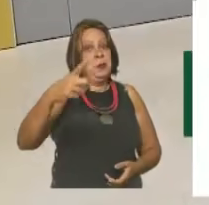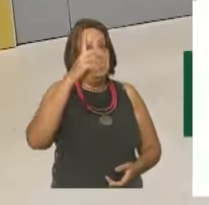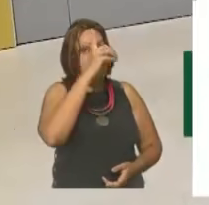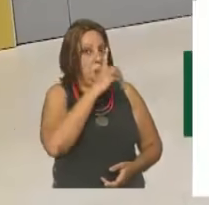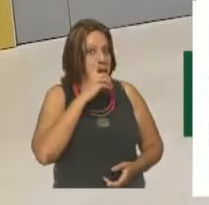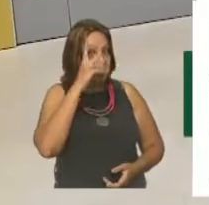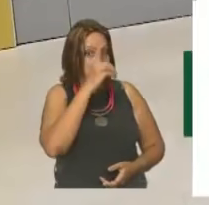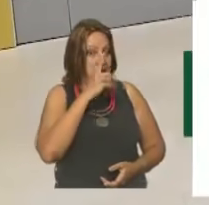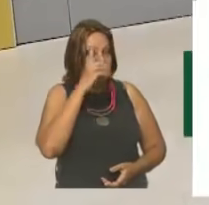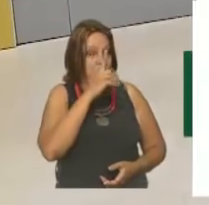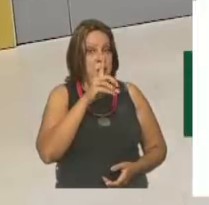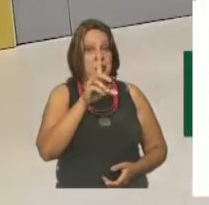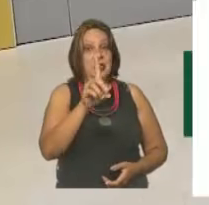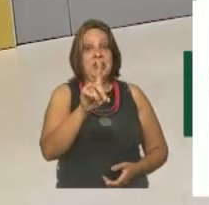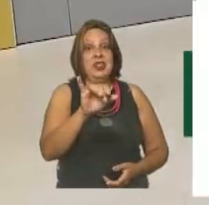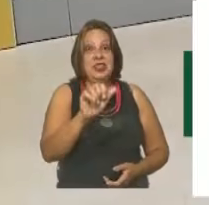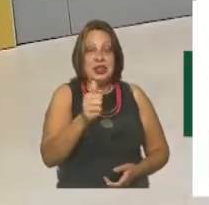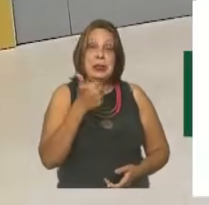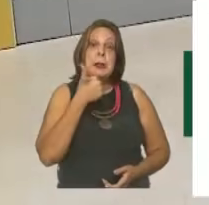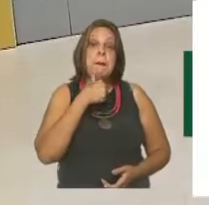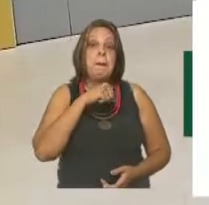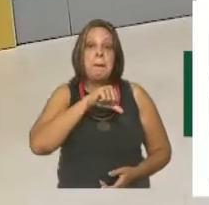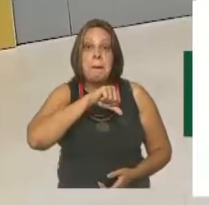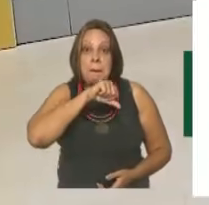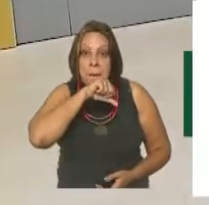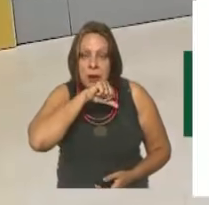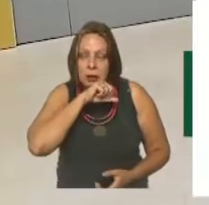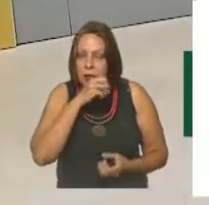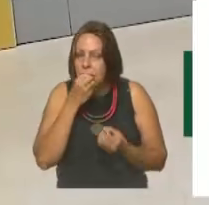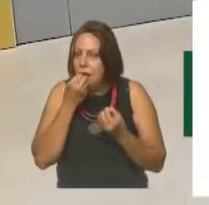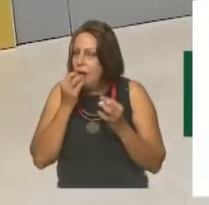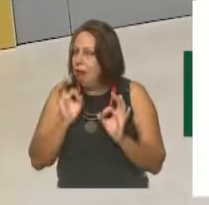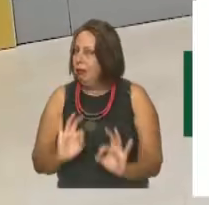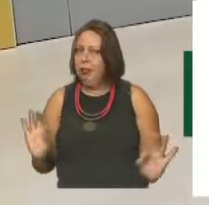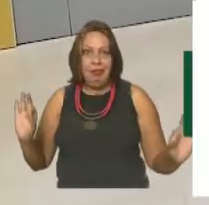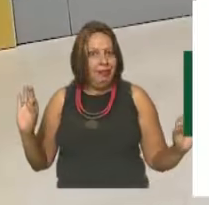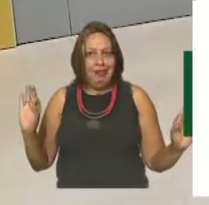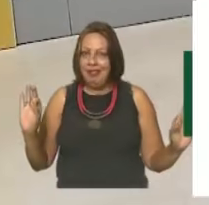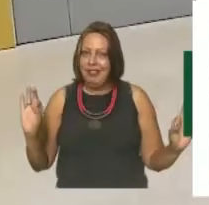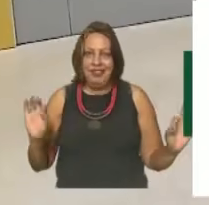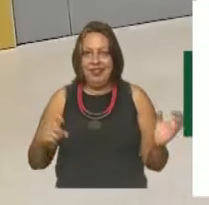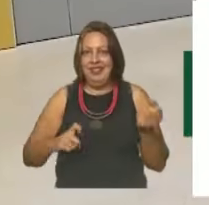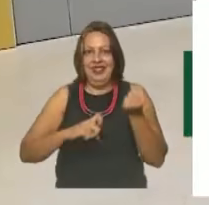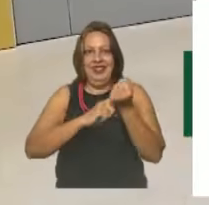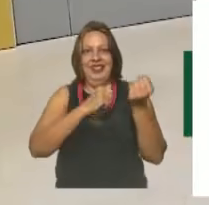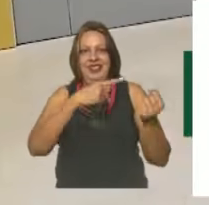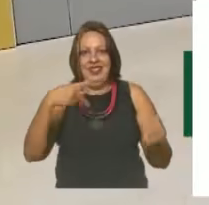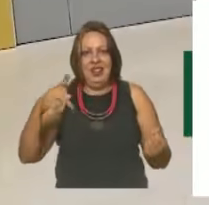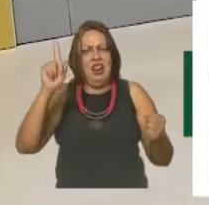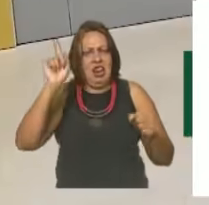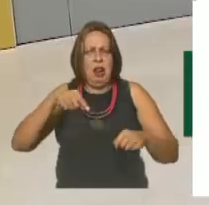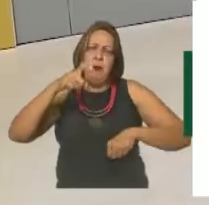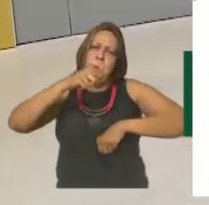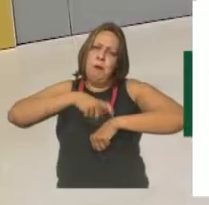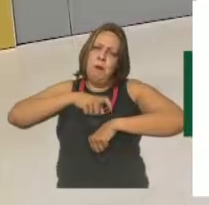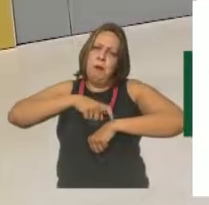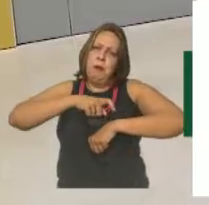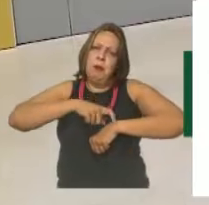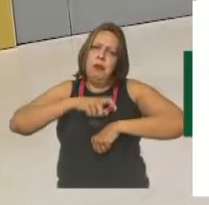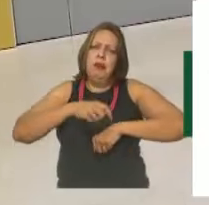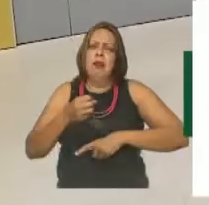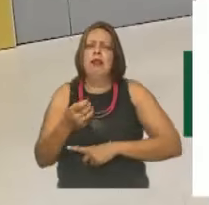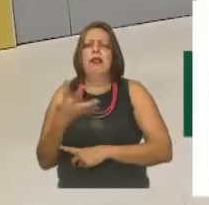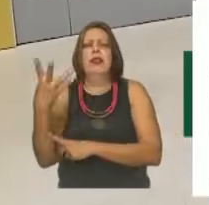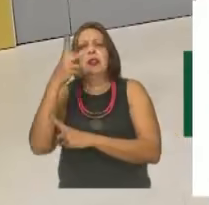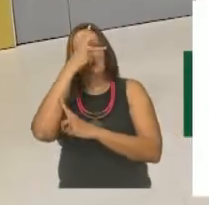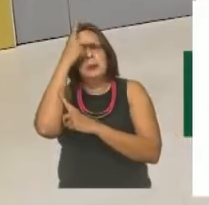porque Dia das Mães, caprichado com o Caju Cap, né? O Caju Cap entendeu que esse é o momento em que várias